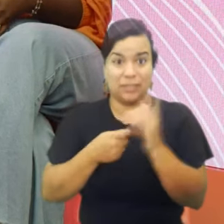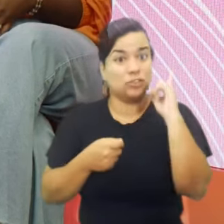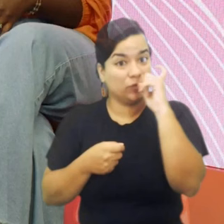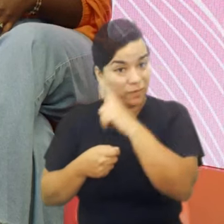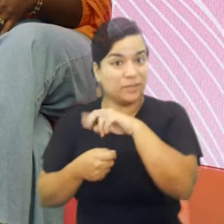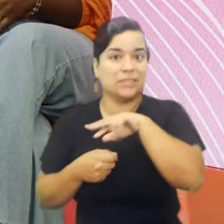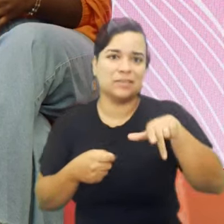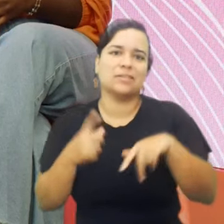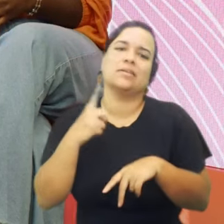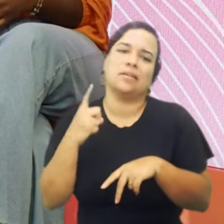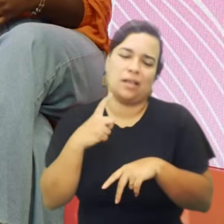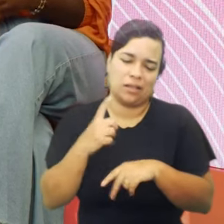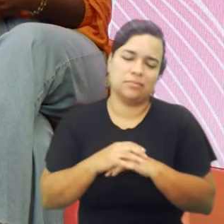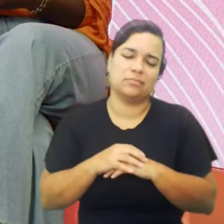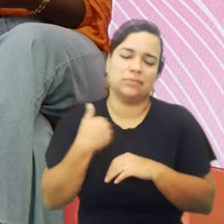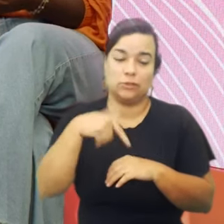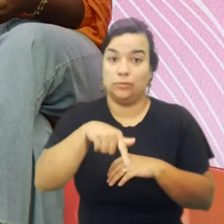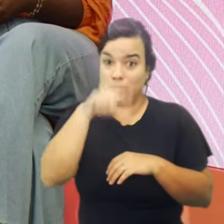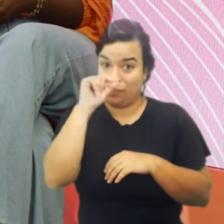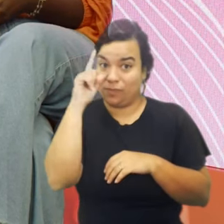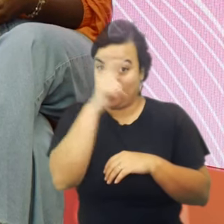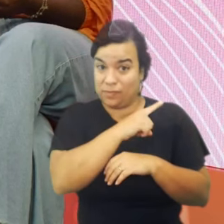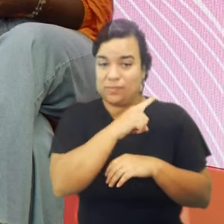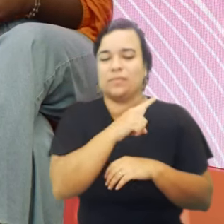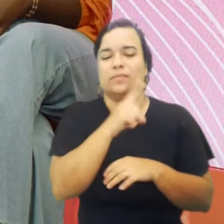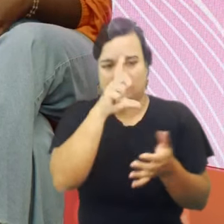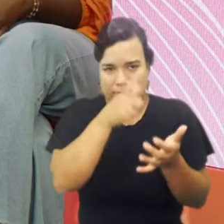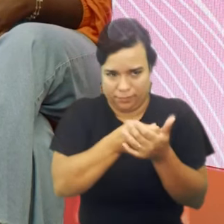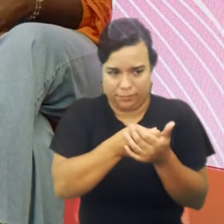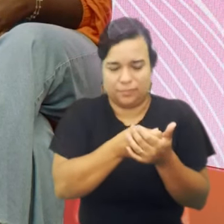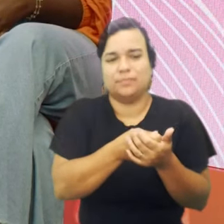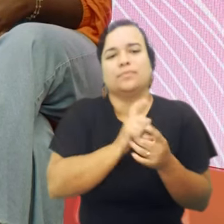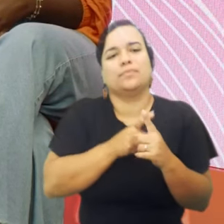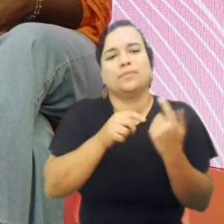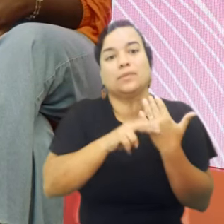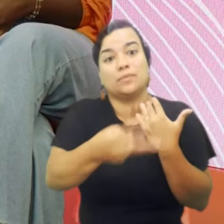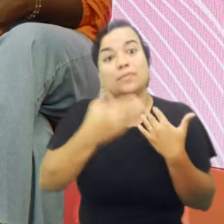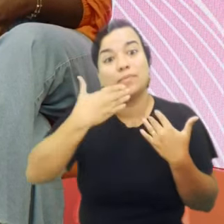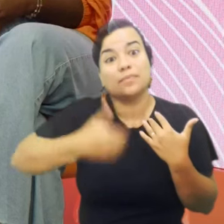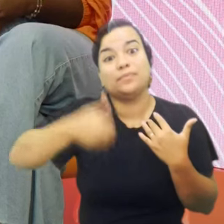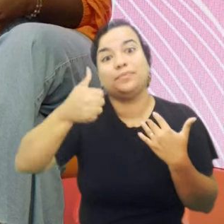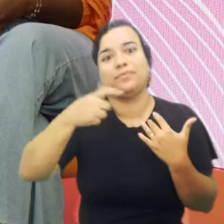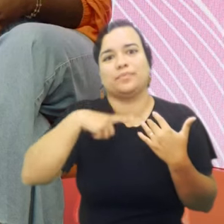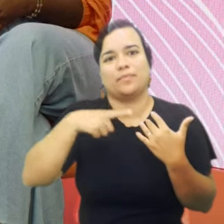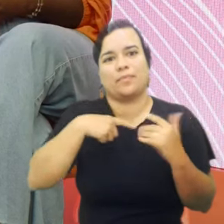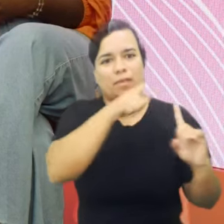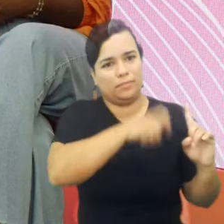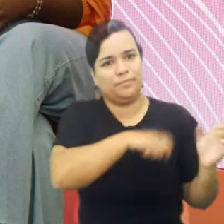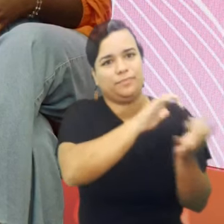Boa. Então, eu prefiro tomar decisões difíceis por consequências melhores. Perfeito. E aí ele